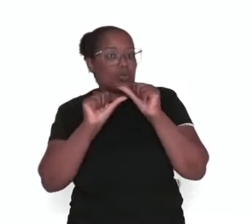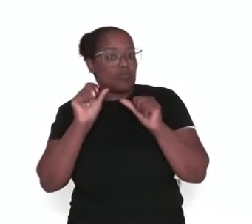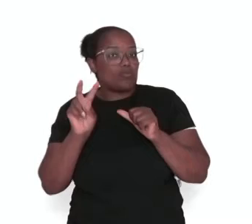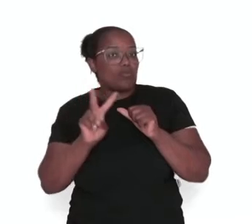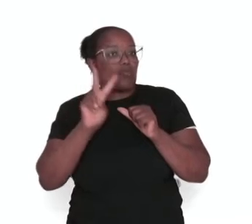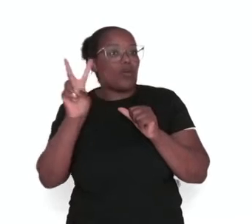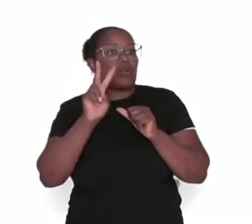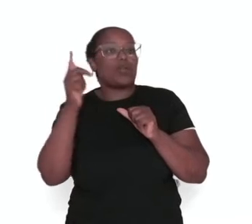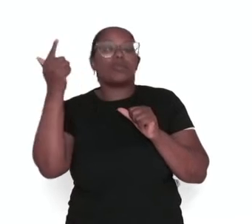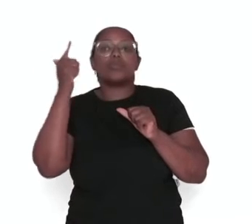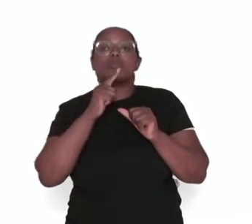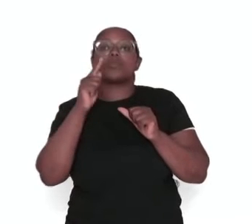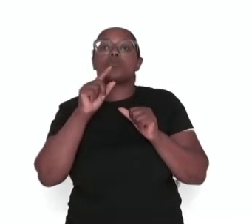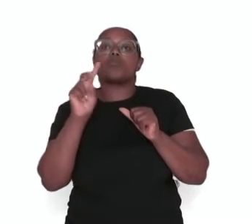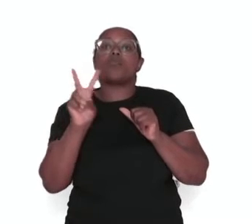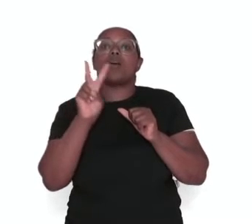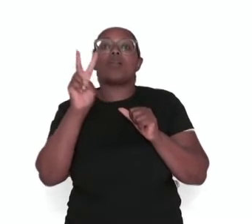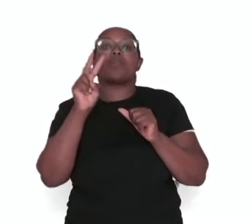e chegamos em